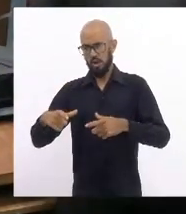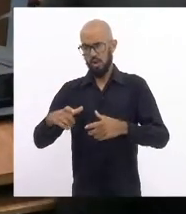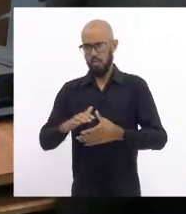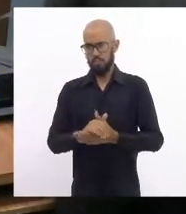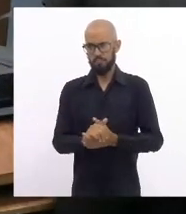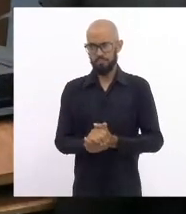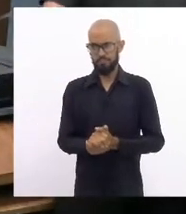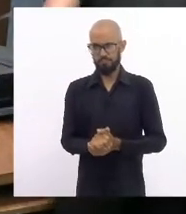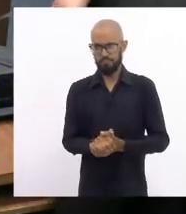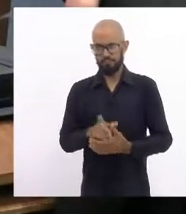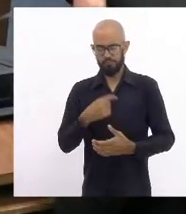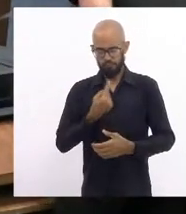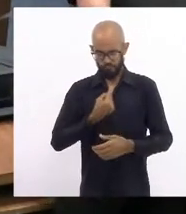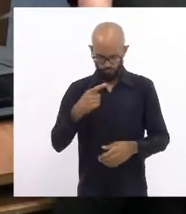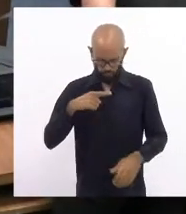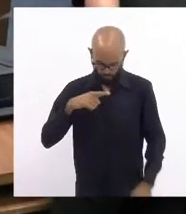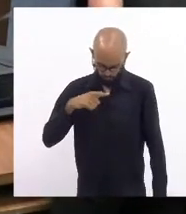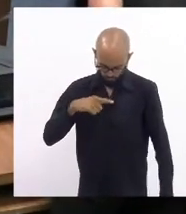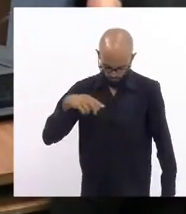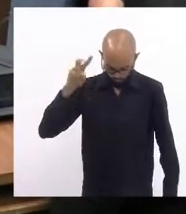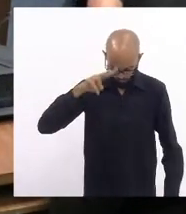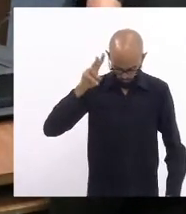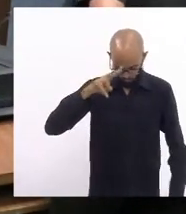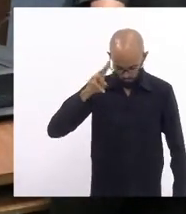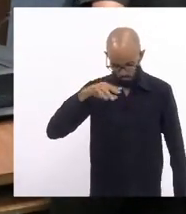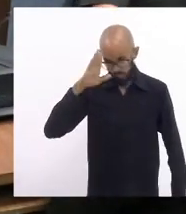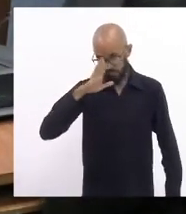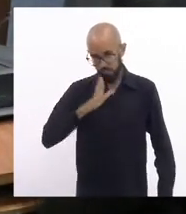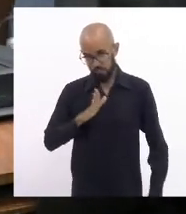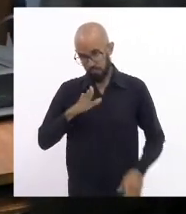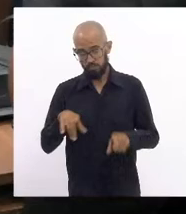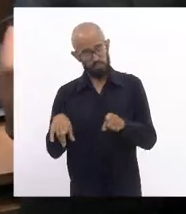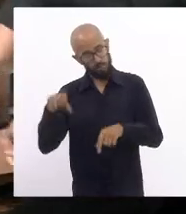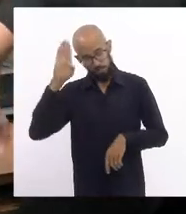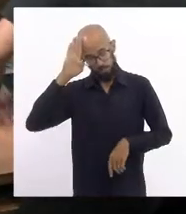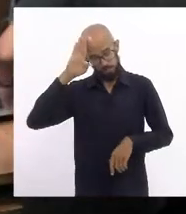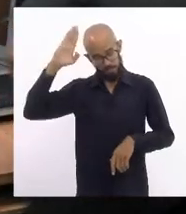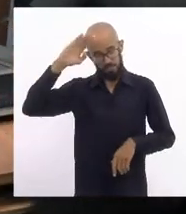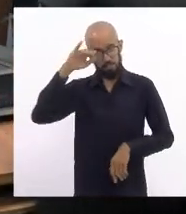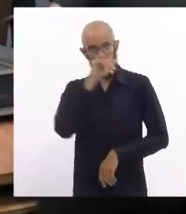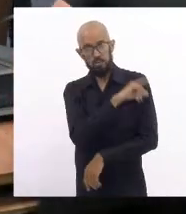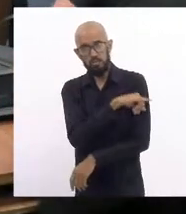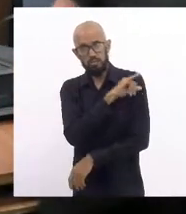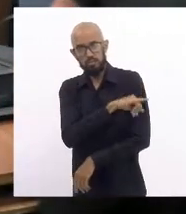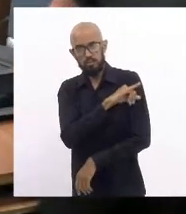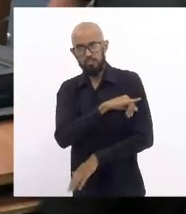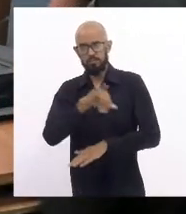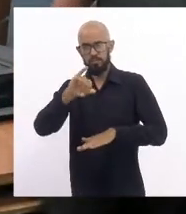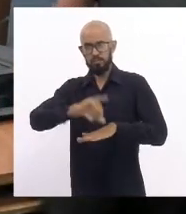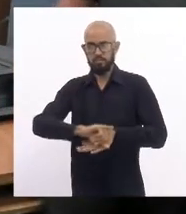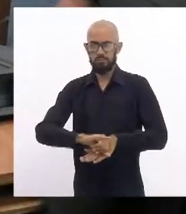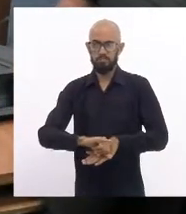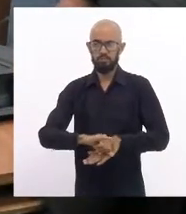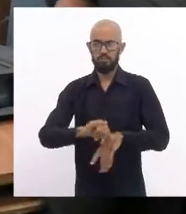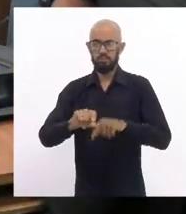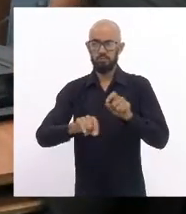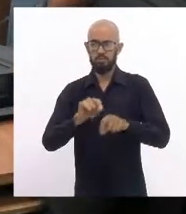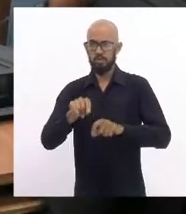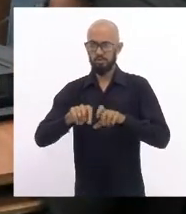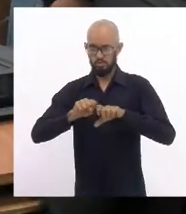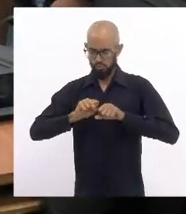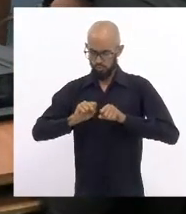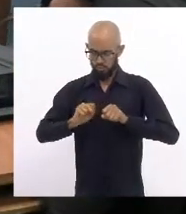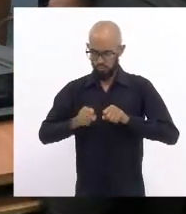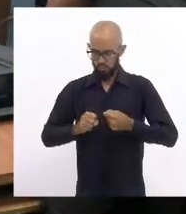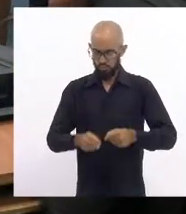A gente já tem uma história no Brasil, no Rio de Janeiro, principalmente, que foi capital, de destruir os